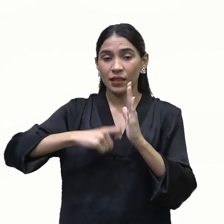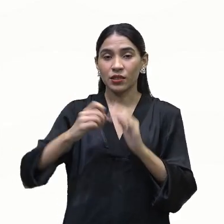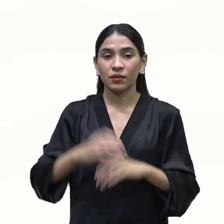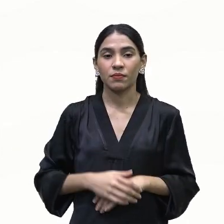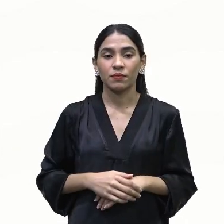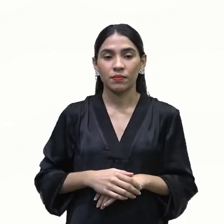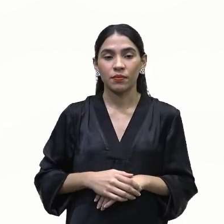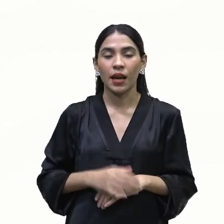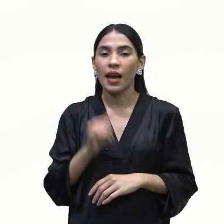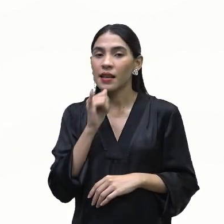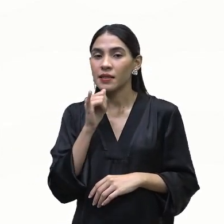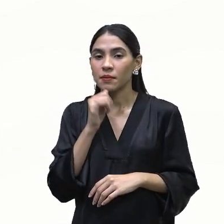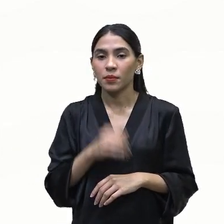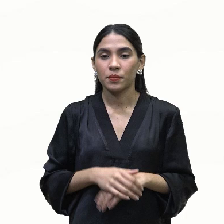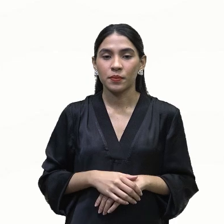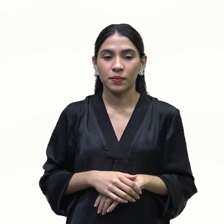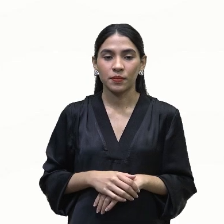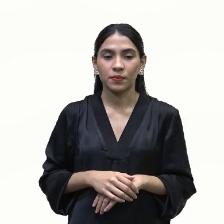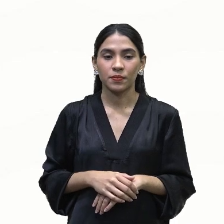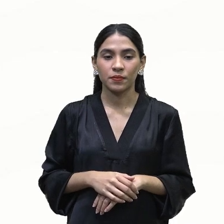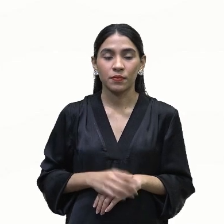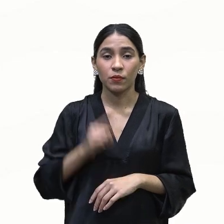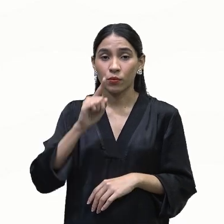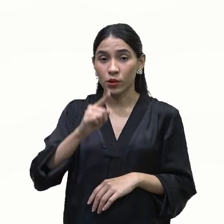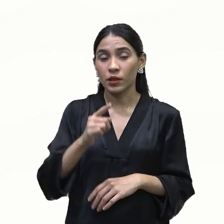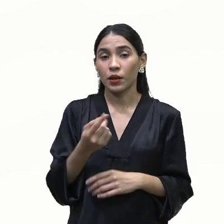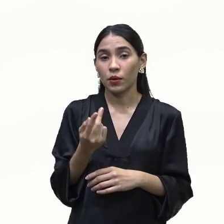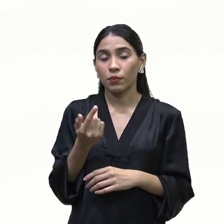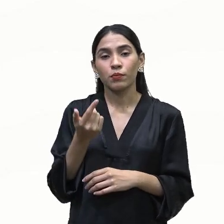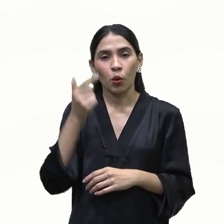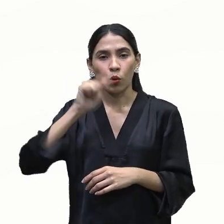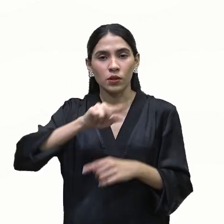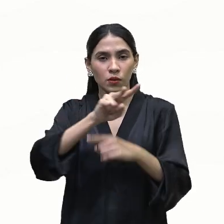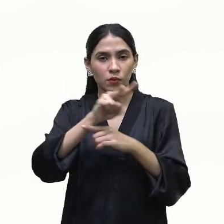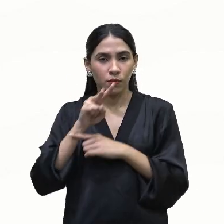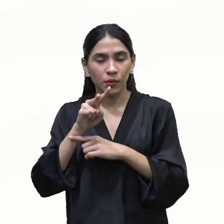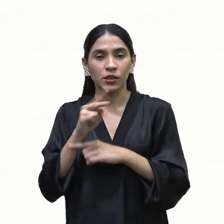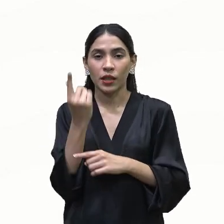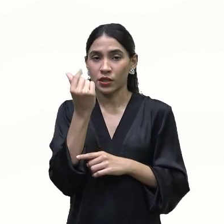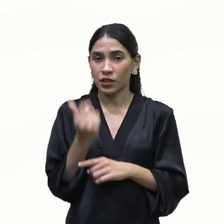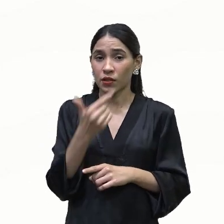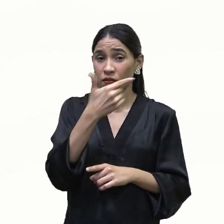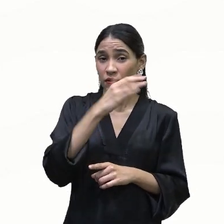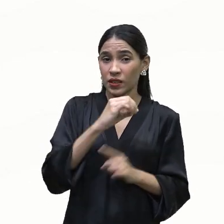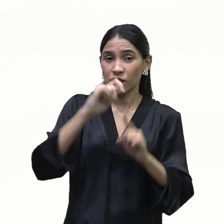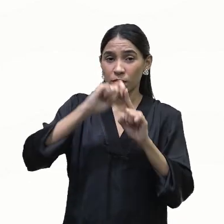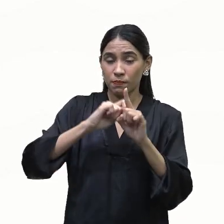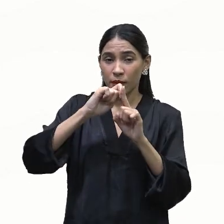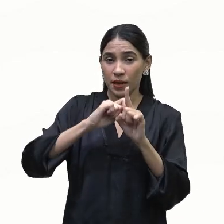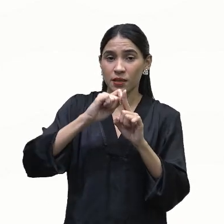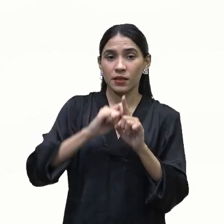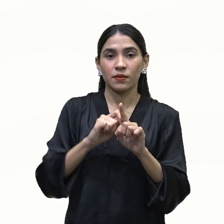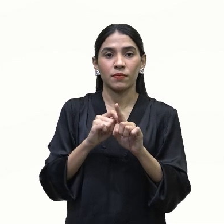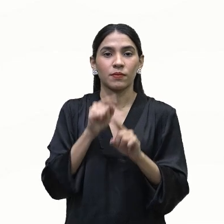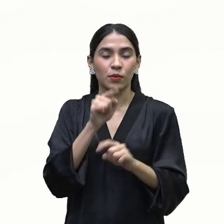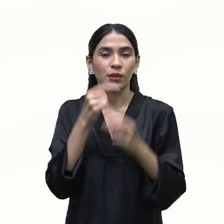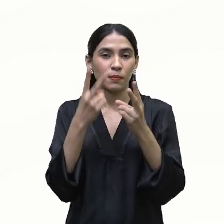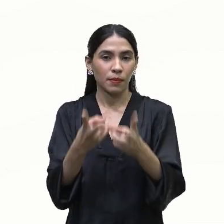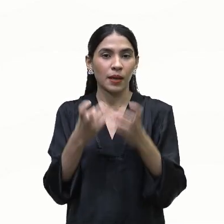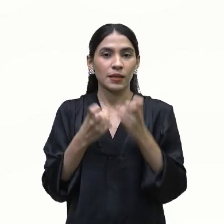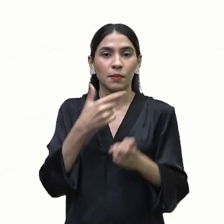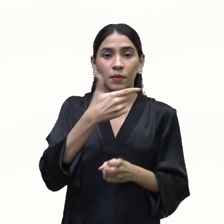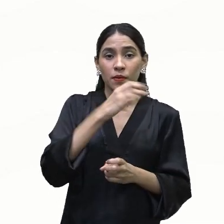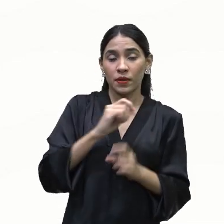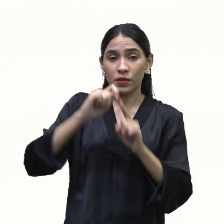você tenha lá, você conseguiu um empréstimo em 20 meses, e aí você verifica que nesse empréstimo de